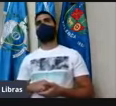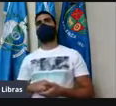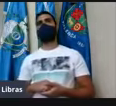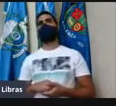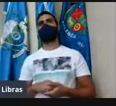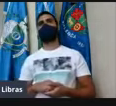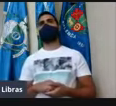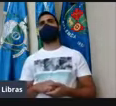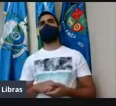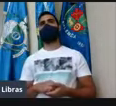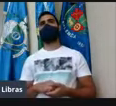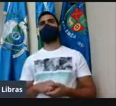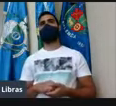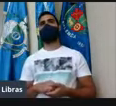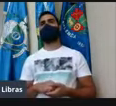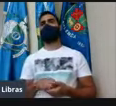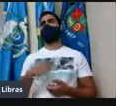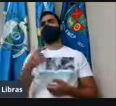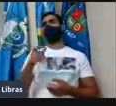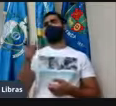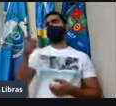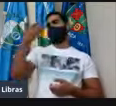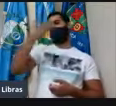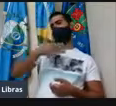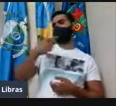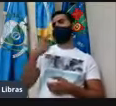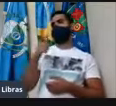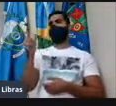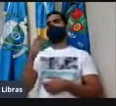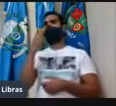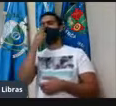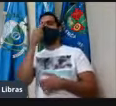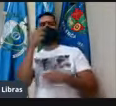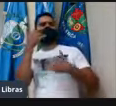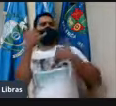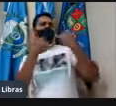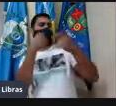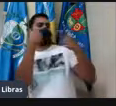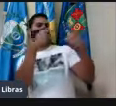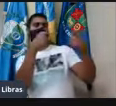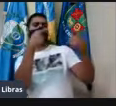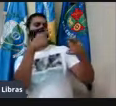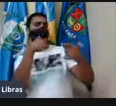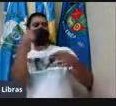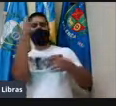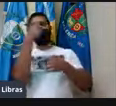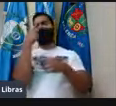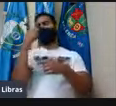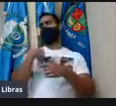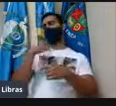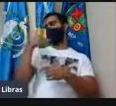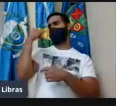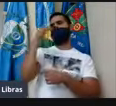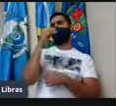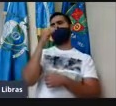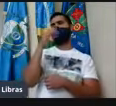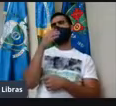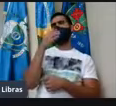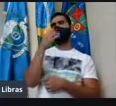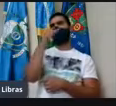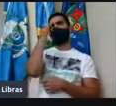presidente? Não trouxe comprovante, não trouxe nada, veio vereadora, aqui brincar com a nossa cara, vereadora, chamar a gente de bobo. Você me permite? Desculpe,